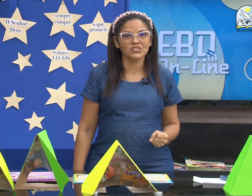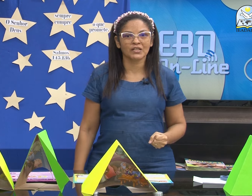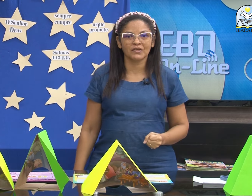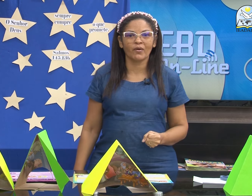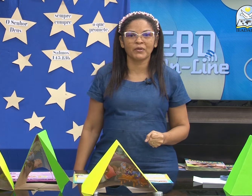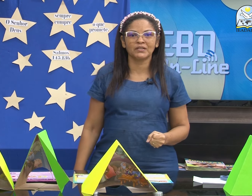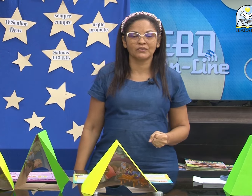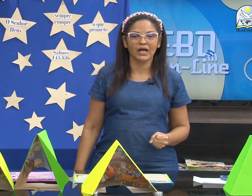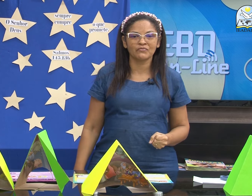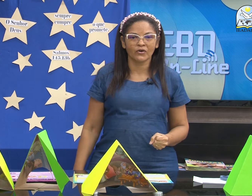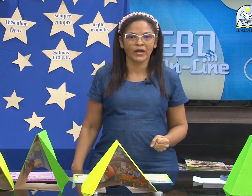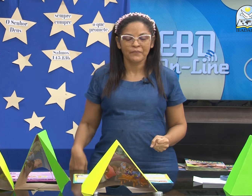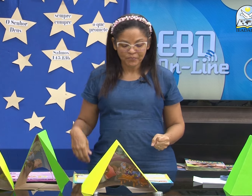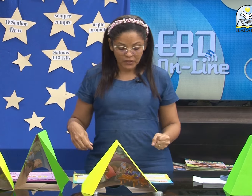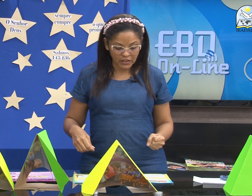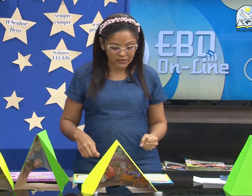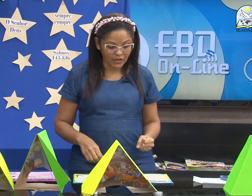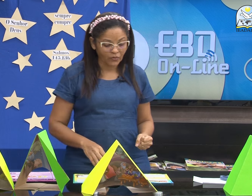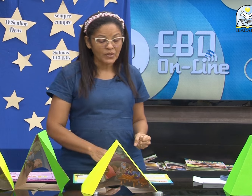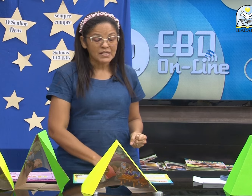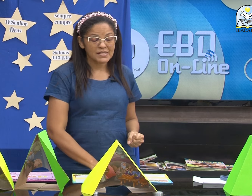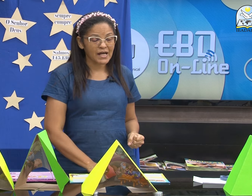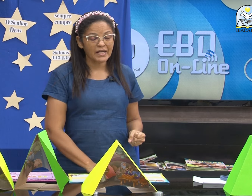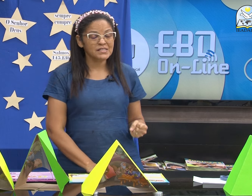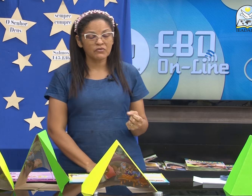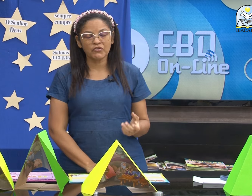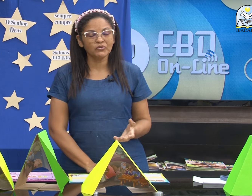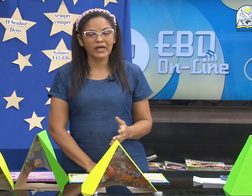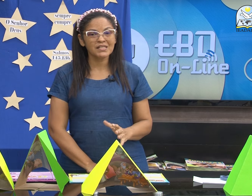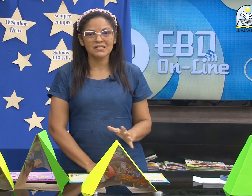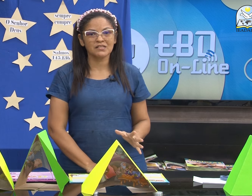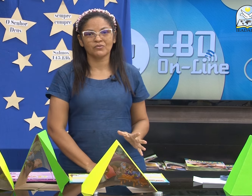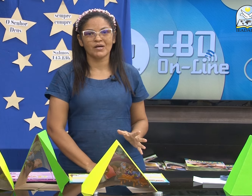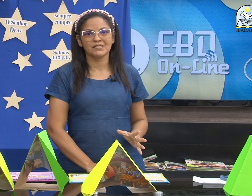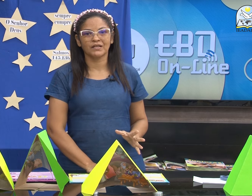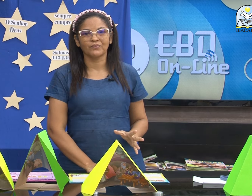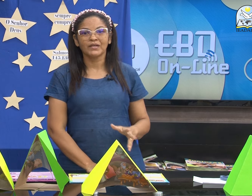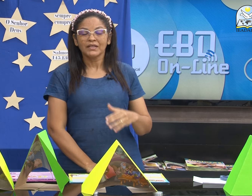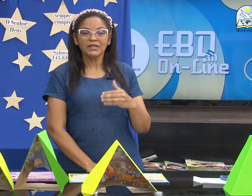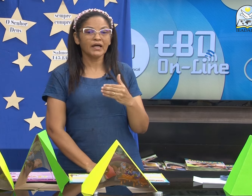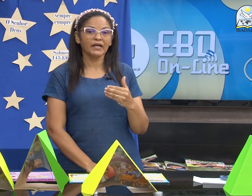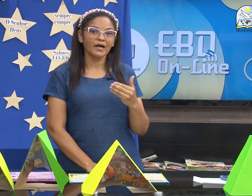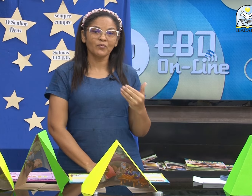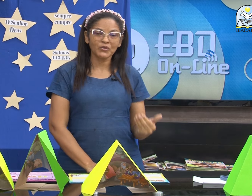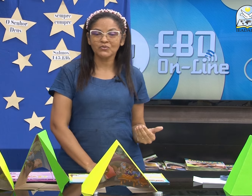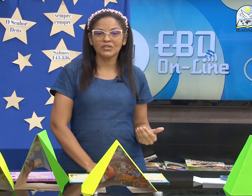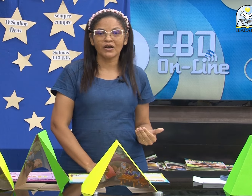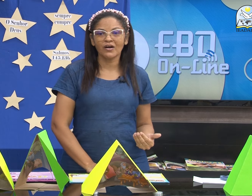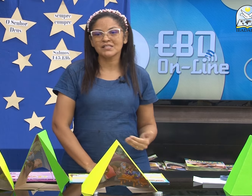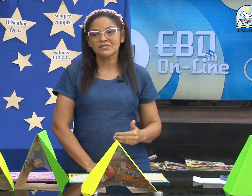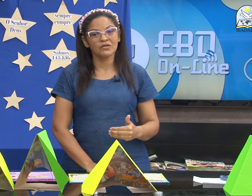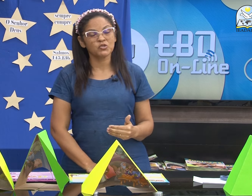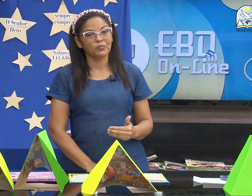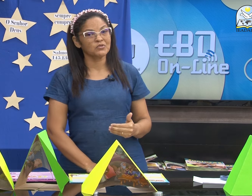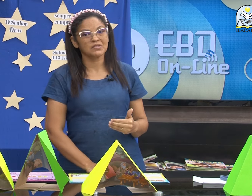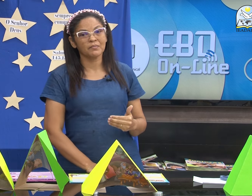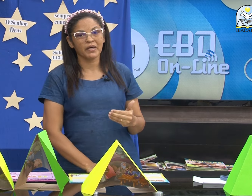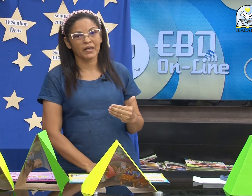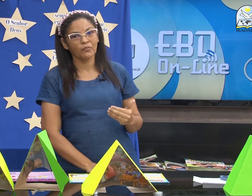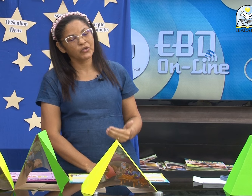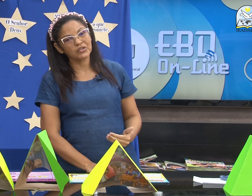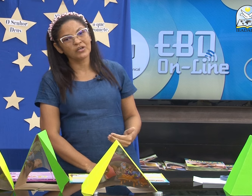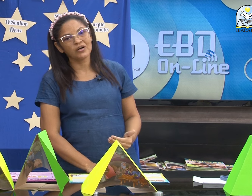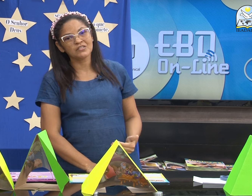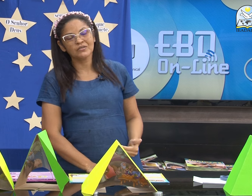aquilo que eles já tinham aprendido lá L fora então Sara se viu Nessa situação que ela era muito idosa seu esposo